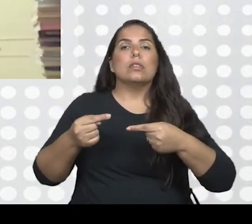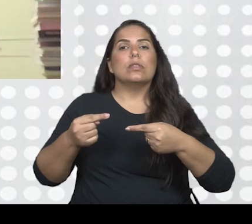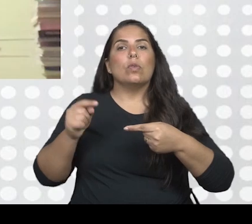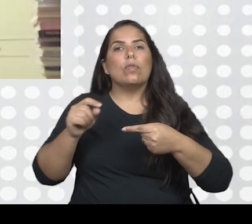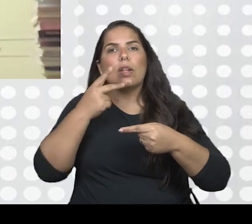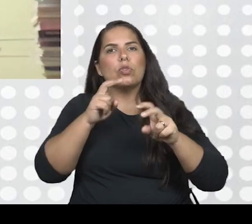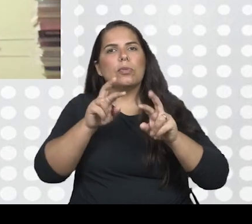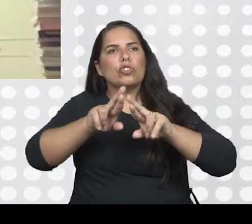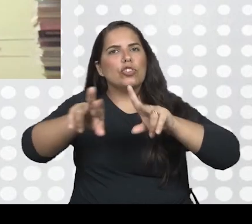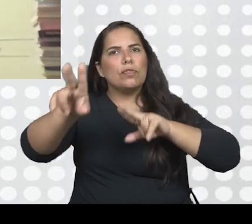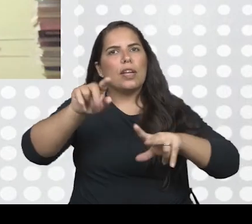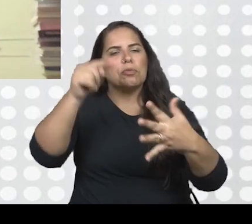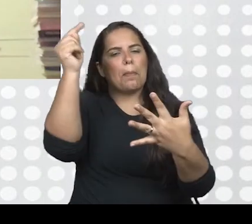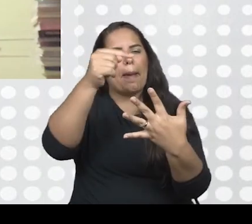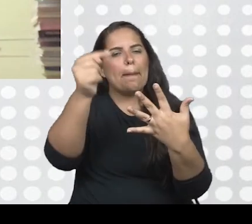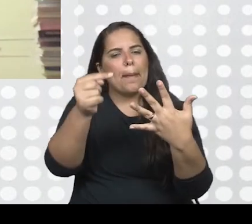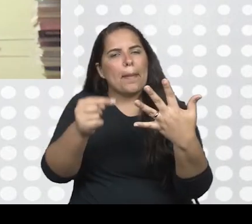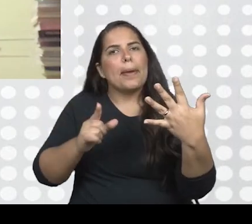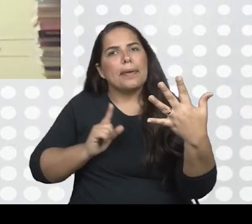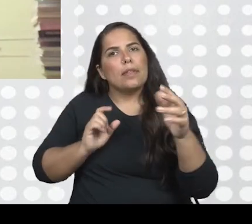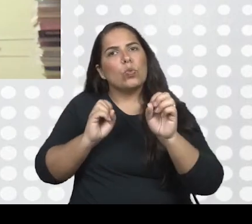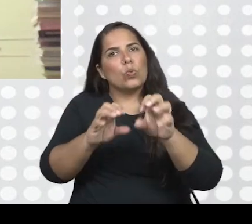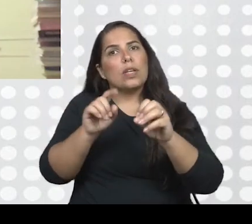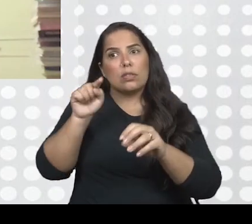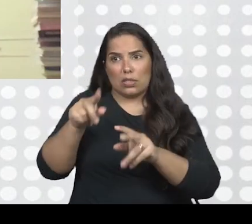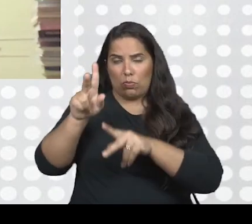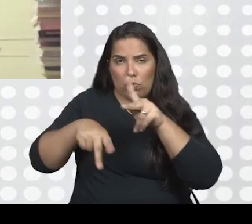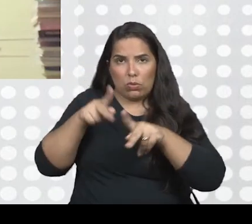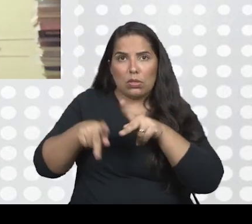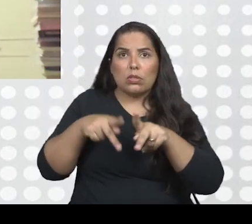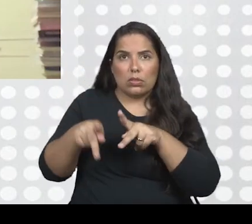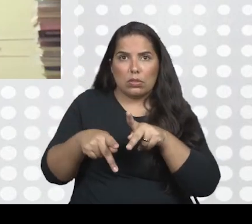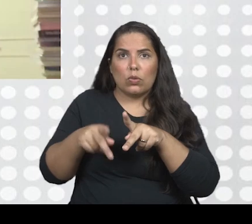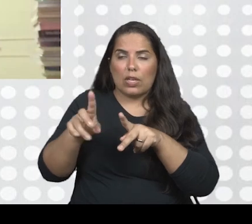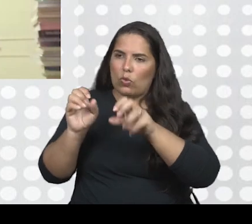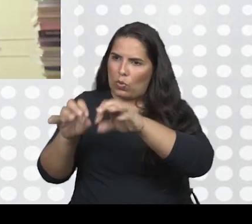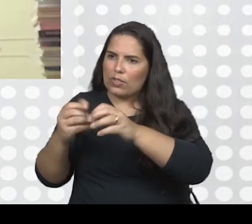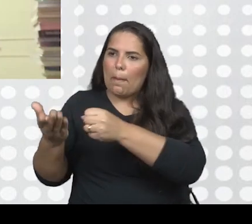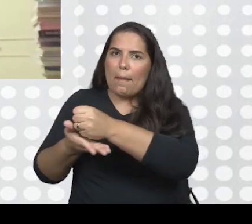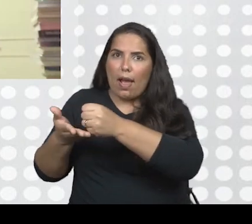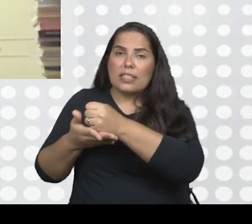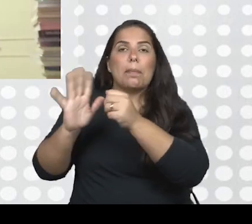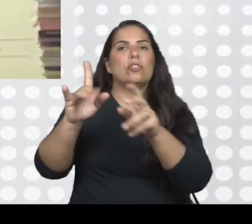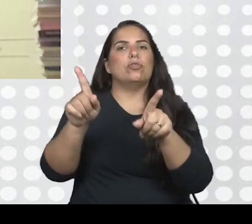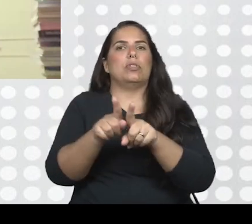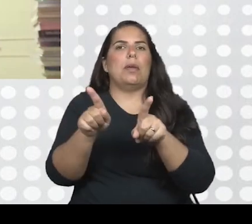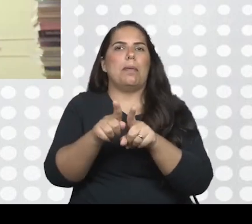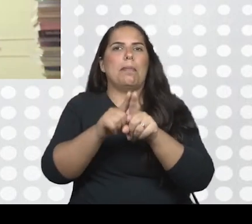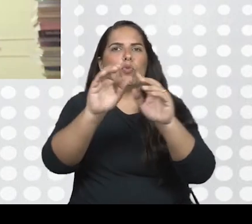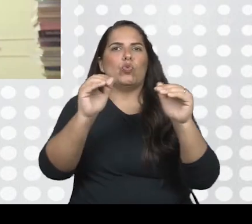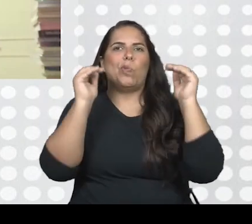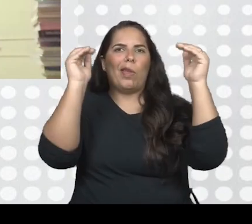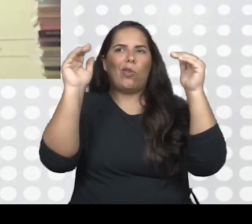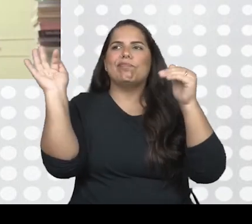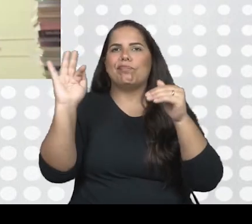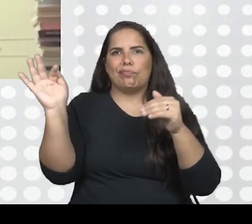discutir as diferentes dimensões que envolvem a educação dessa população não só na educação básica, mas também na educação